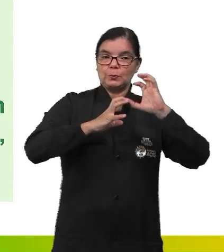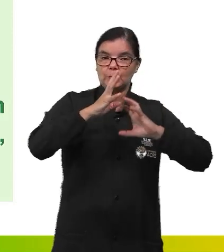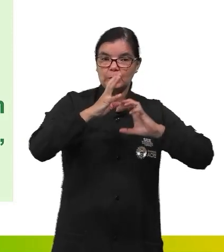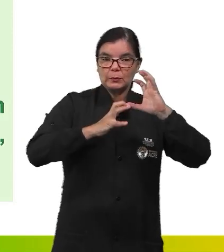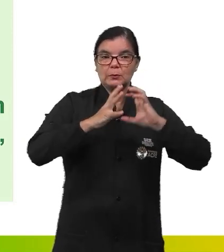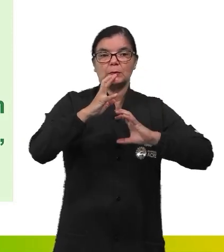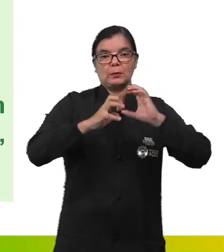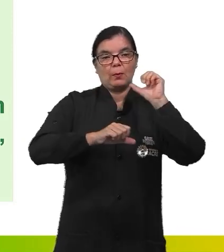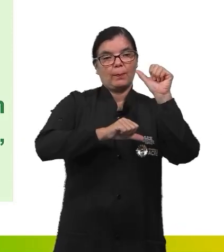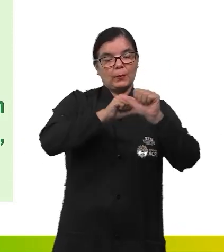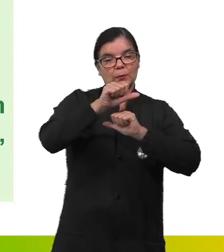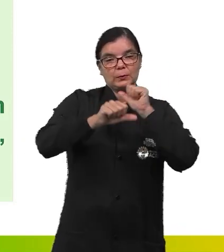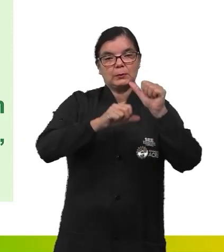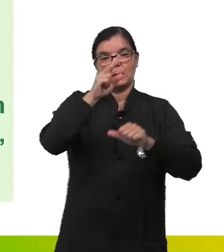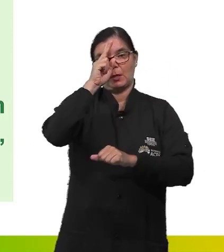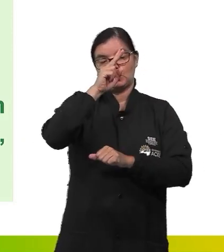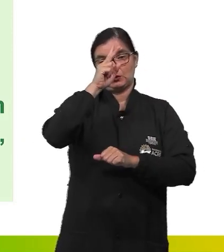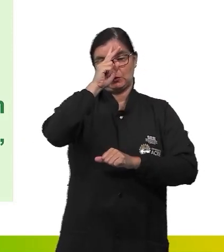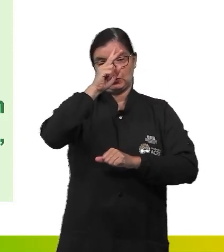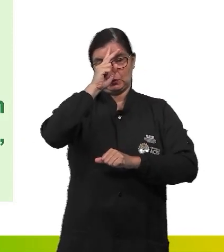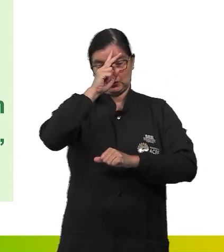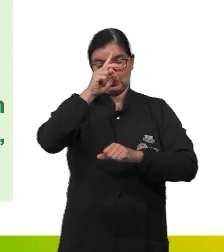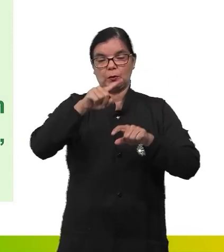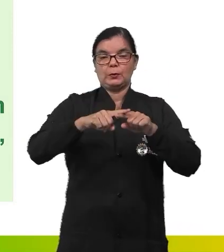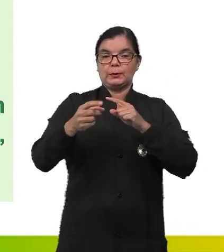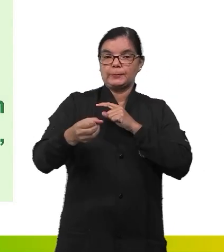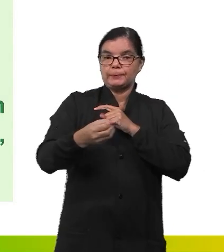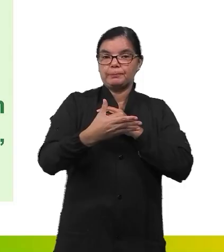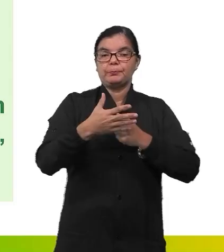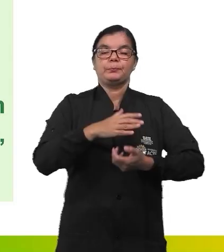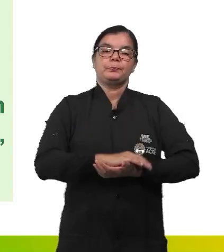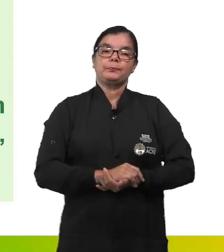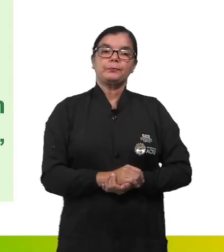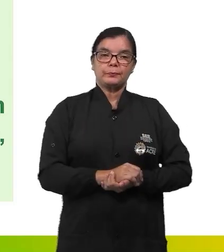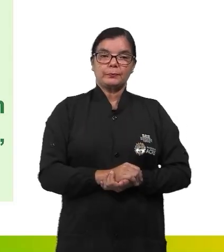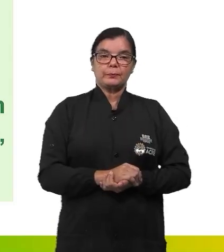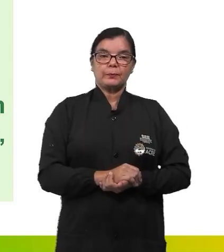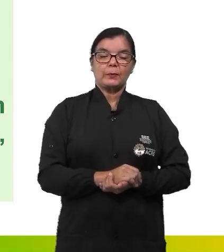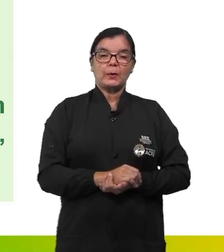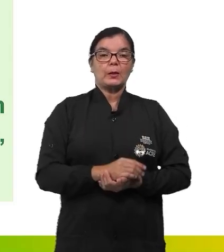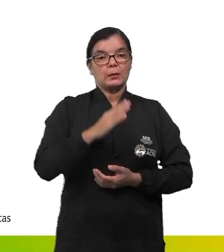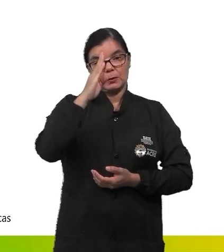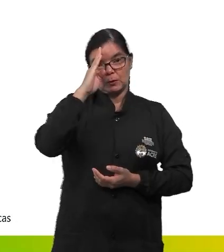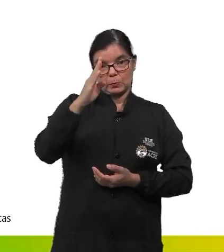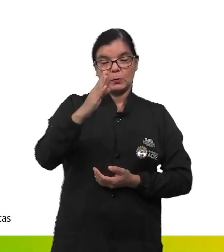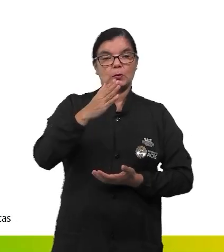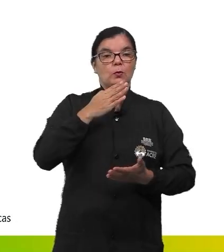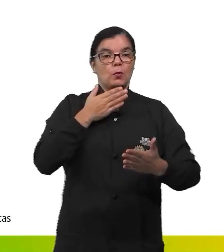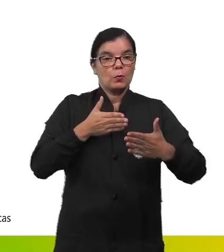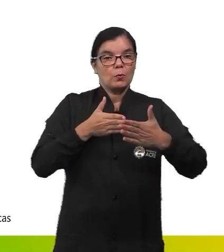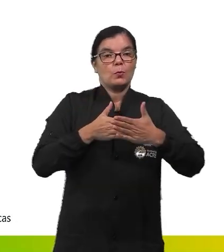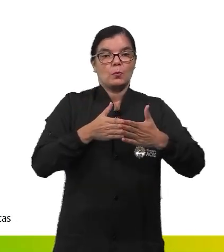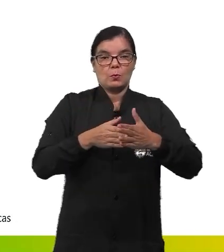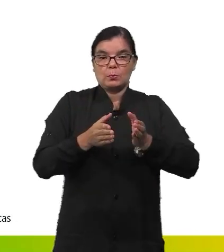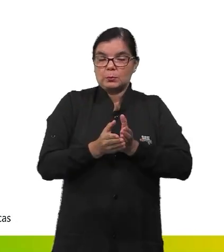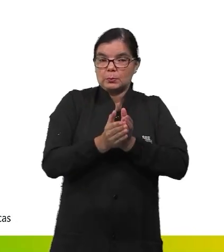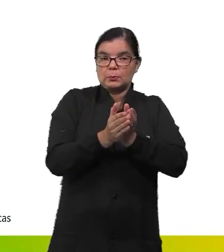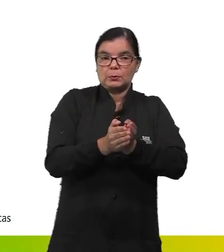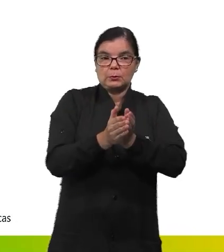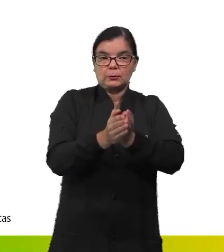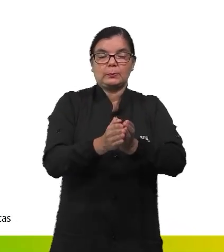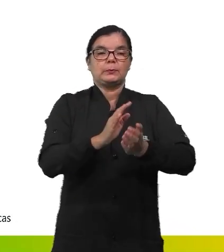também conflitos, moldando a história da era moderna. Então, esses são os principais impactos aí da expansão